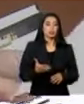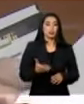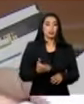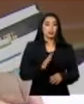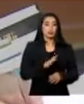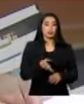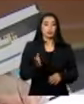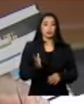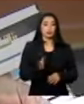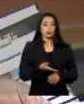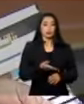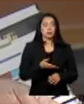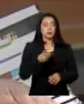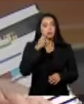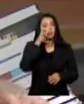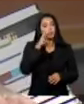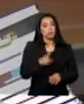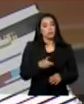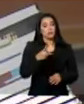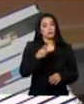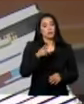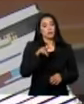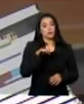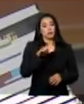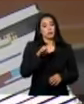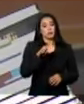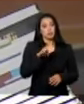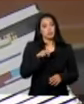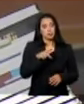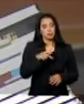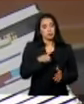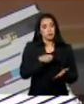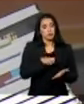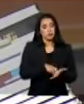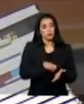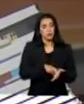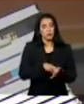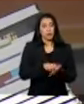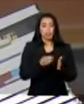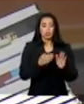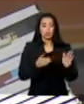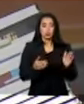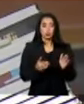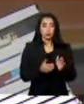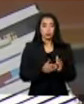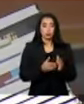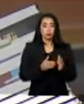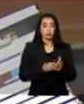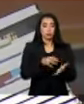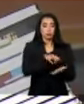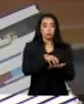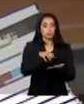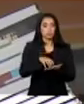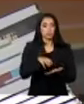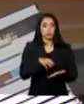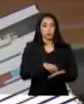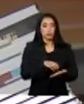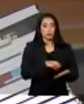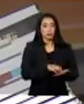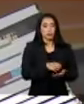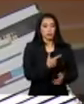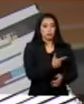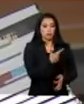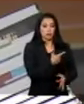execução antecipada da pena em todos os casos nos quais os órgãos fracionários de segunda